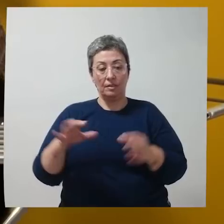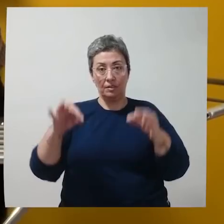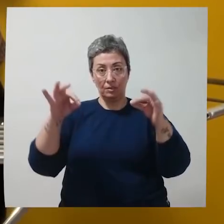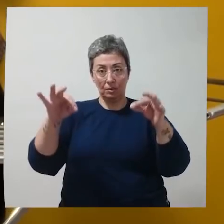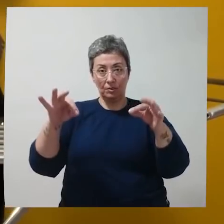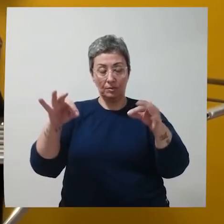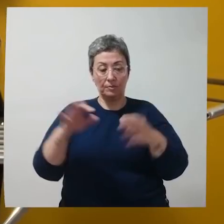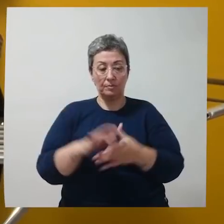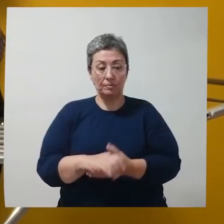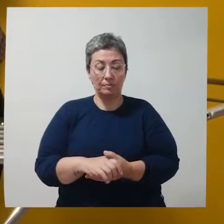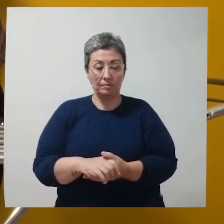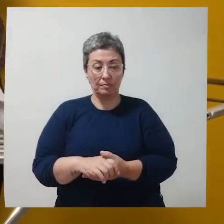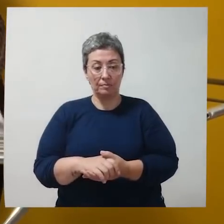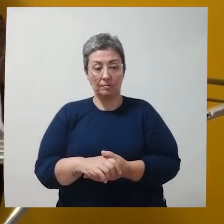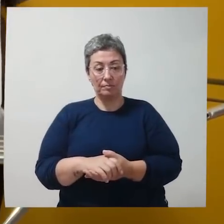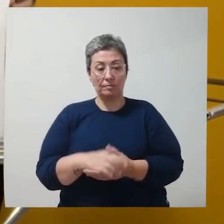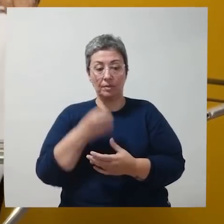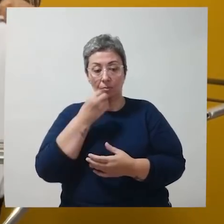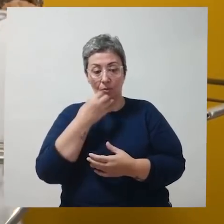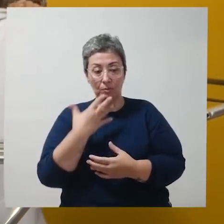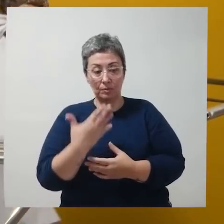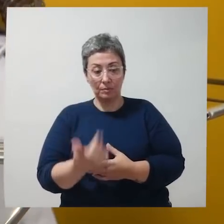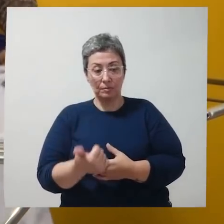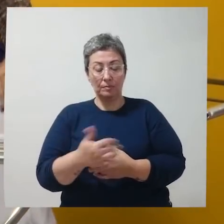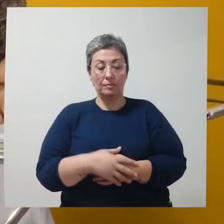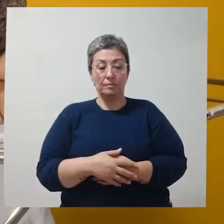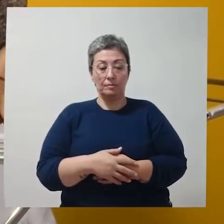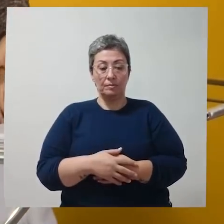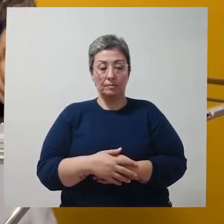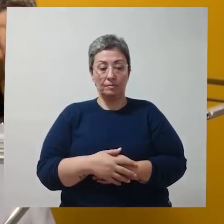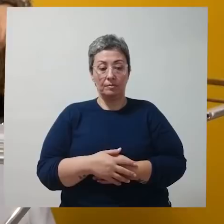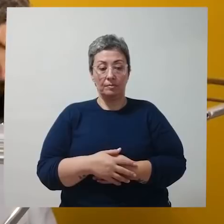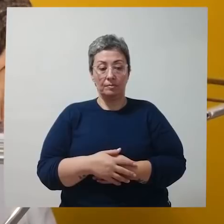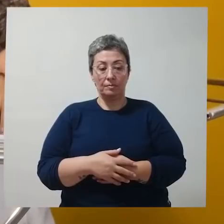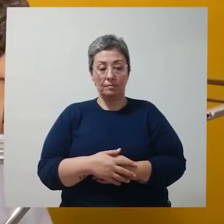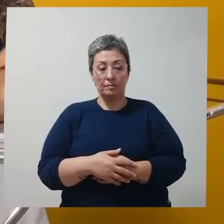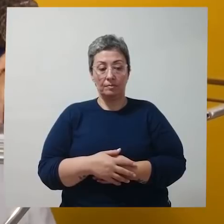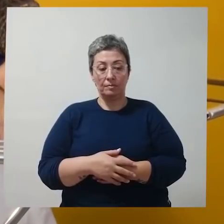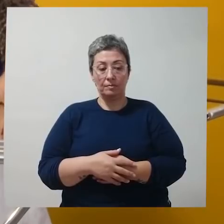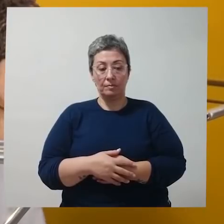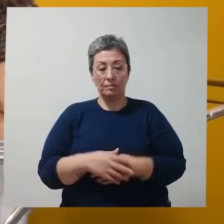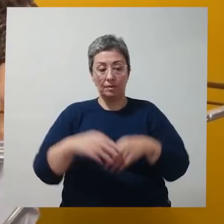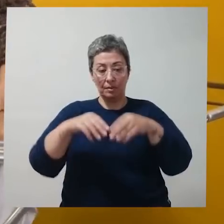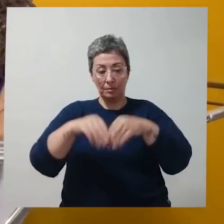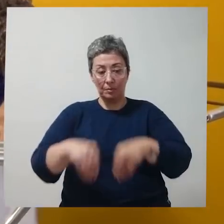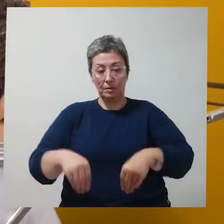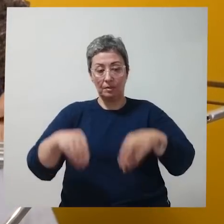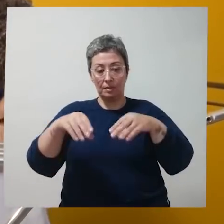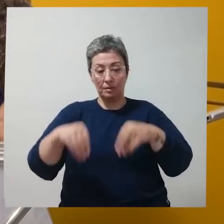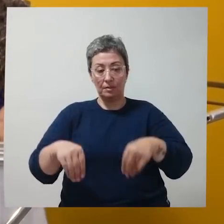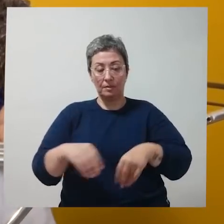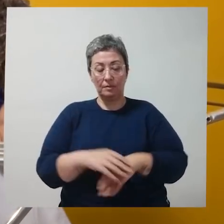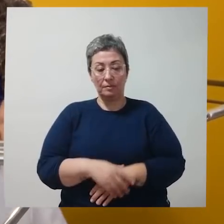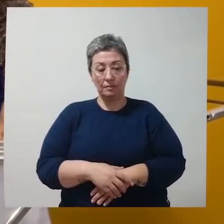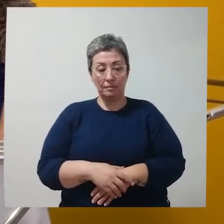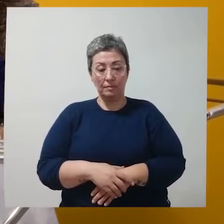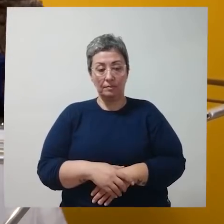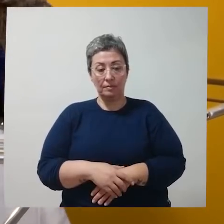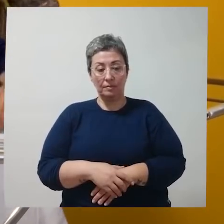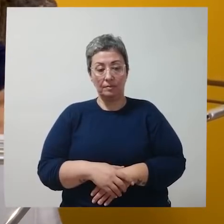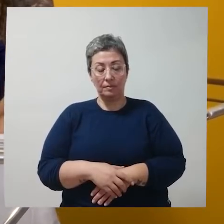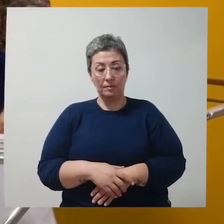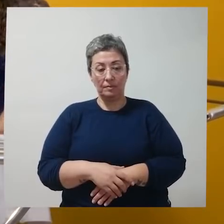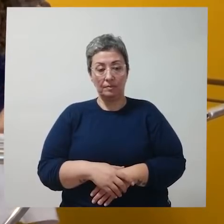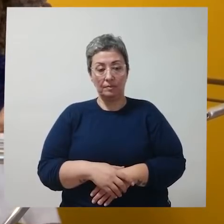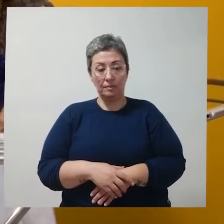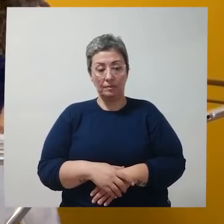Gu. Muito bem. A gente põe pra cá. Você passa a mãozinha assim, ó. Assim,